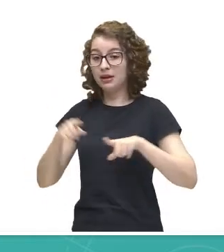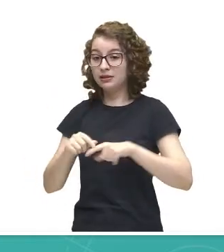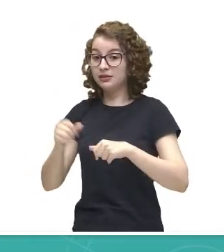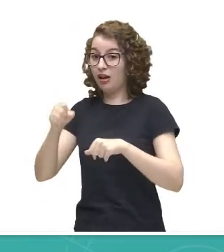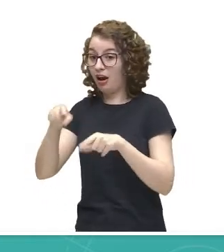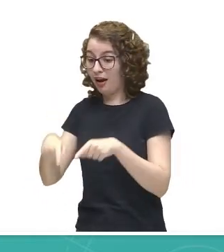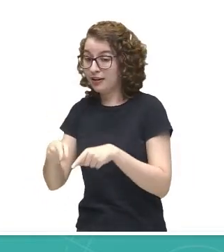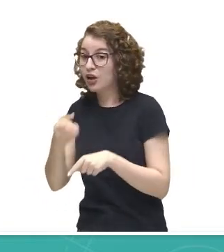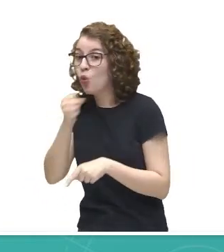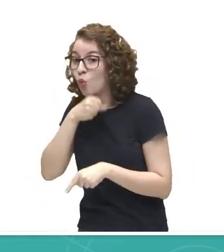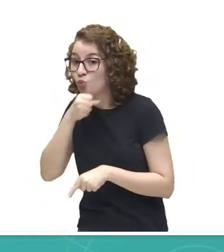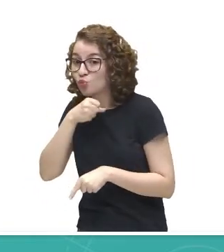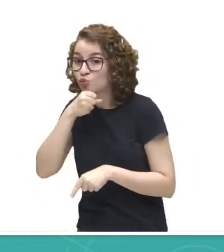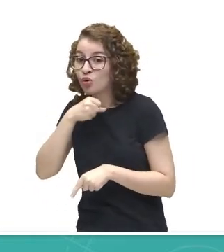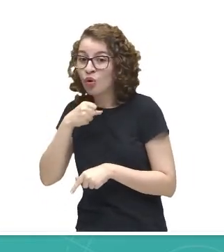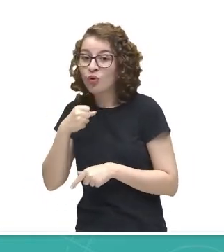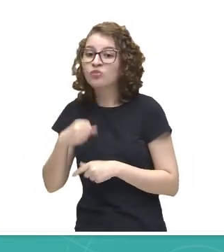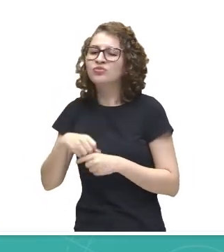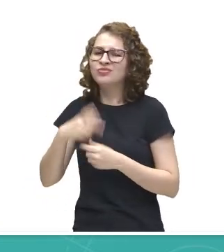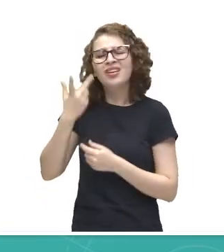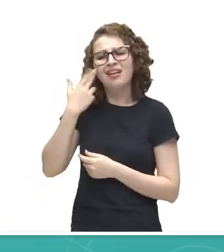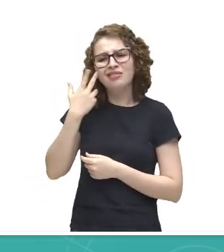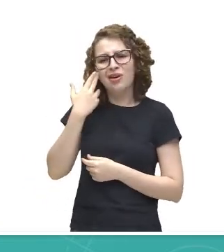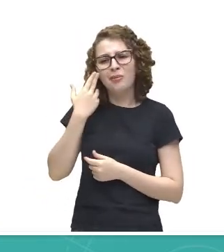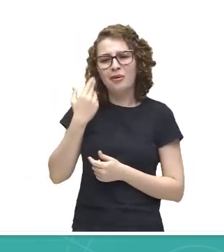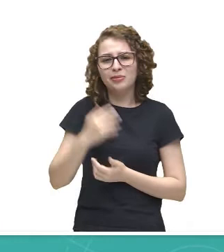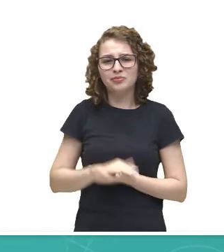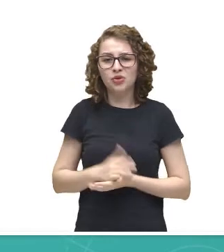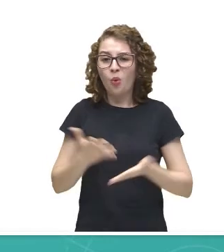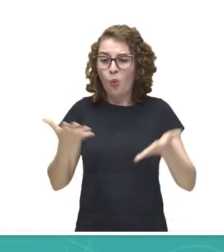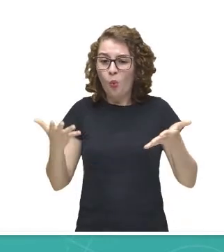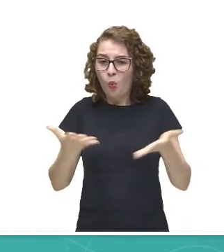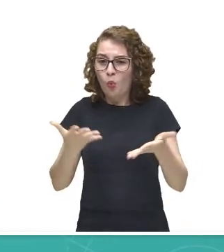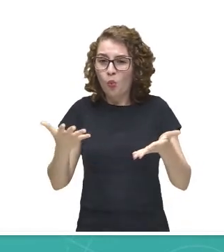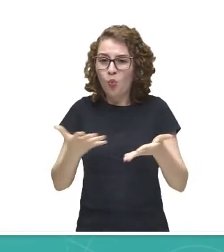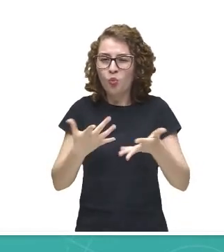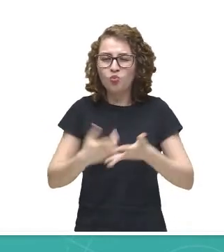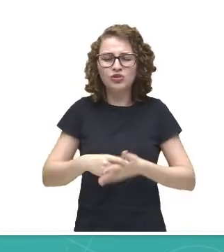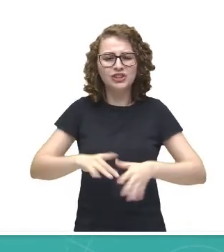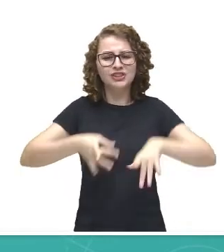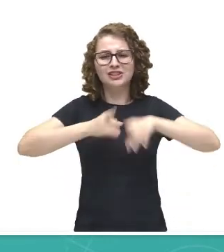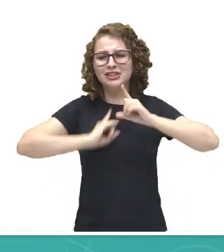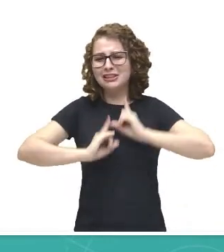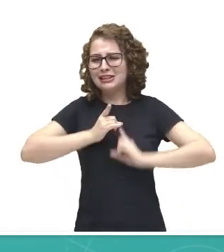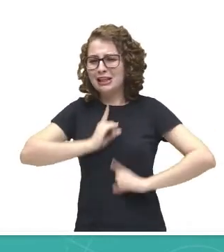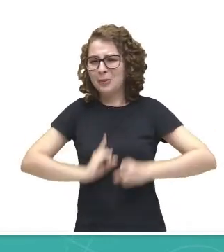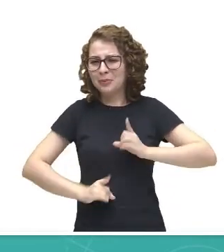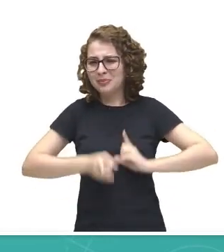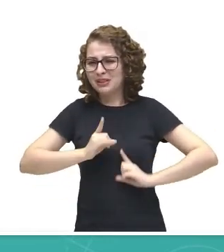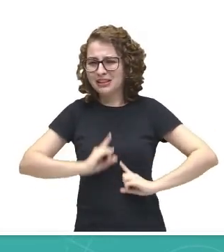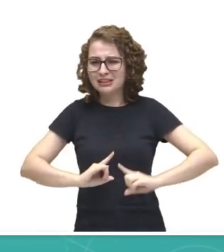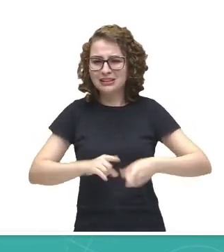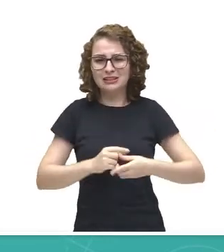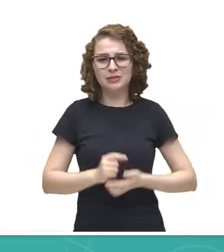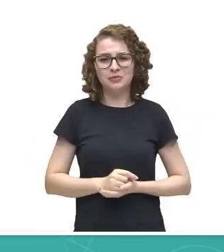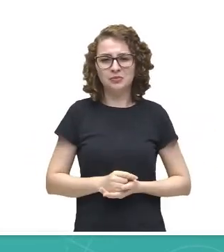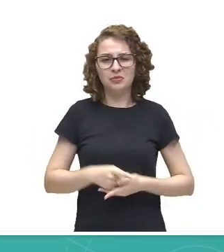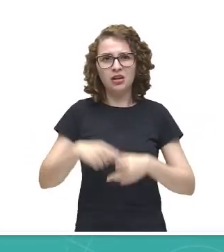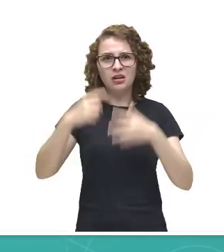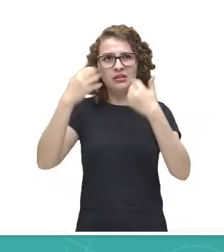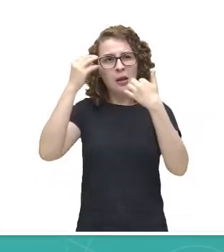velhice. A gente sabe que hoje muitas pessoas estão com problemas de depressão, estão com problemas relacionados